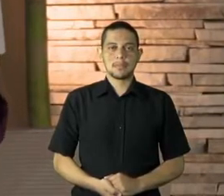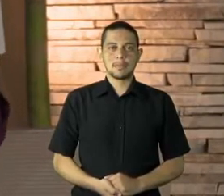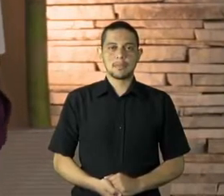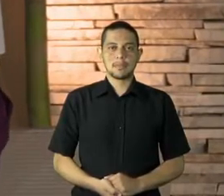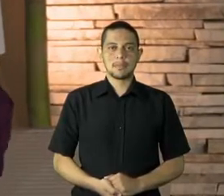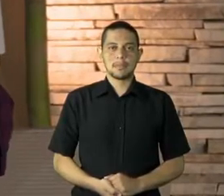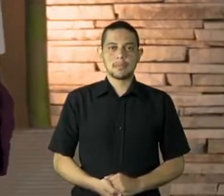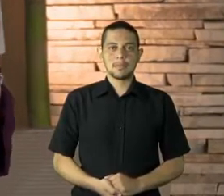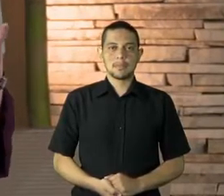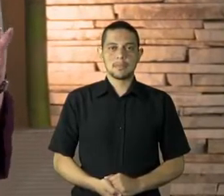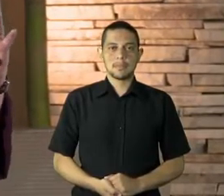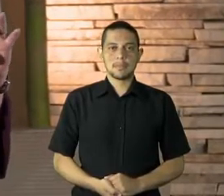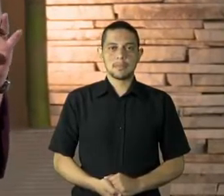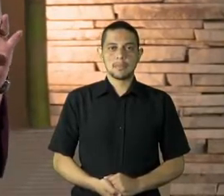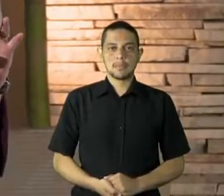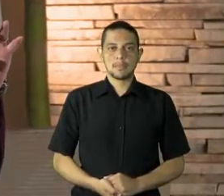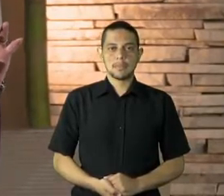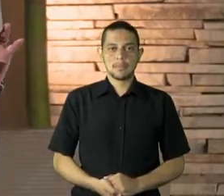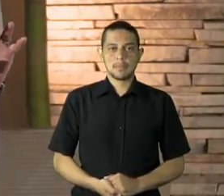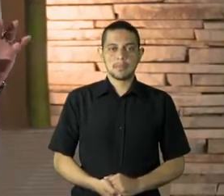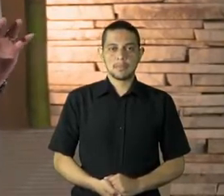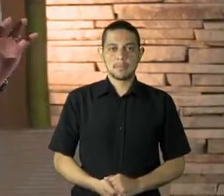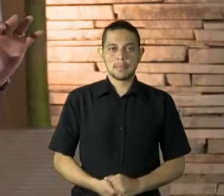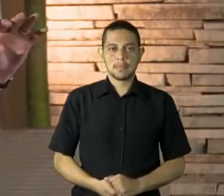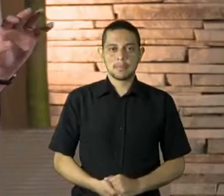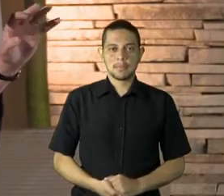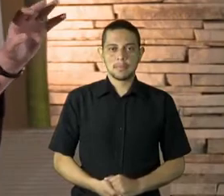sim senhor